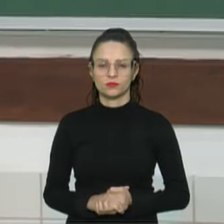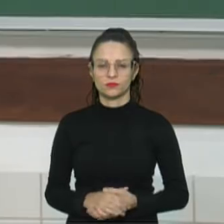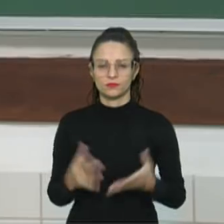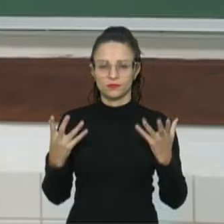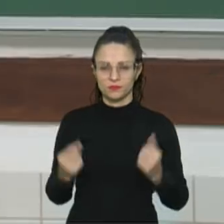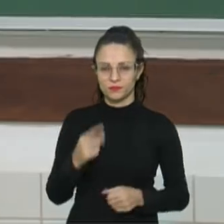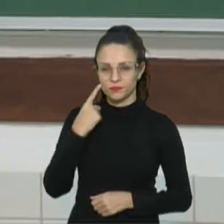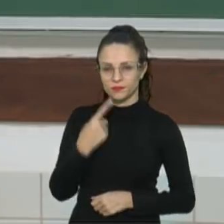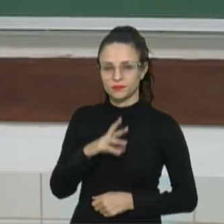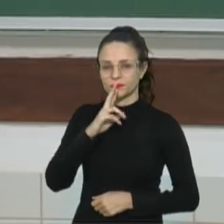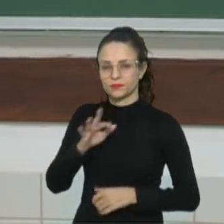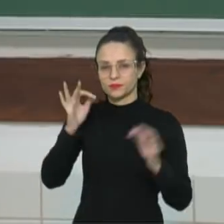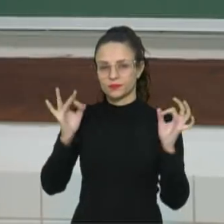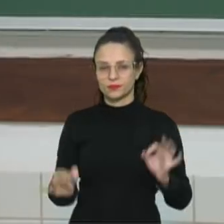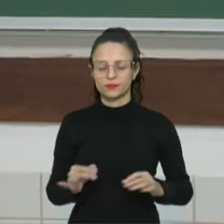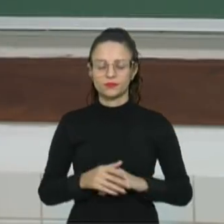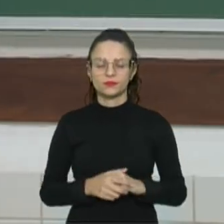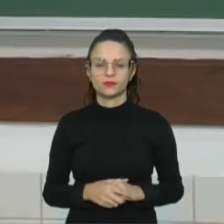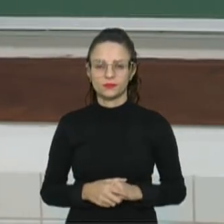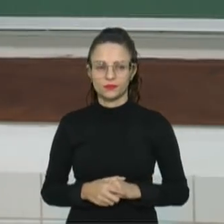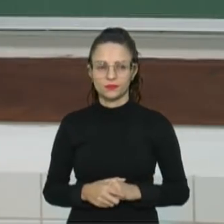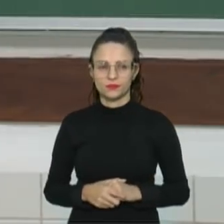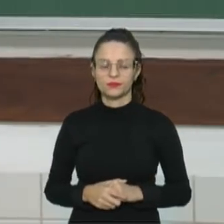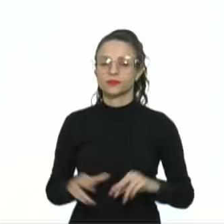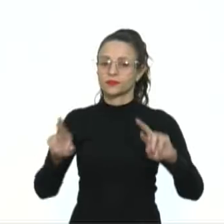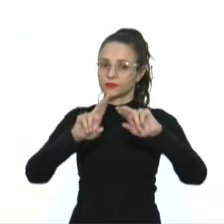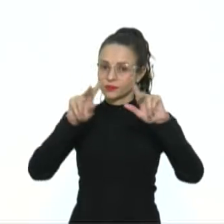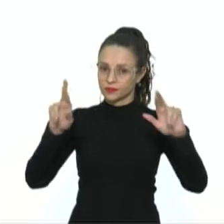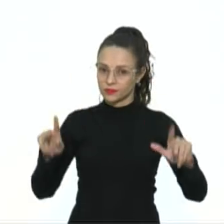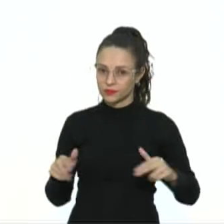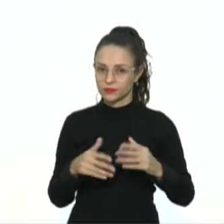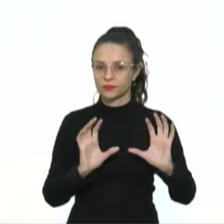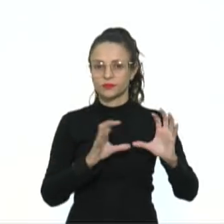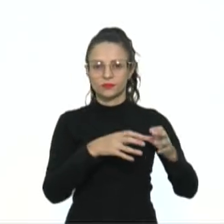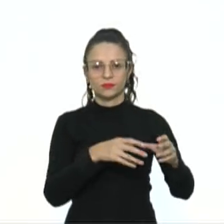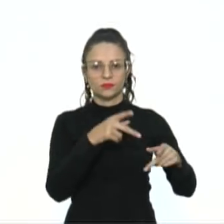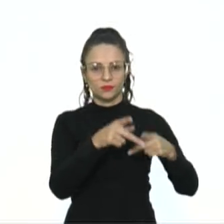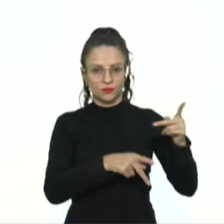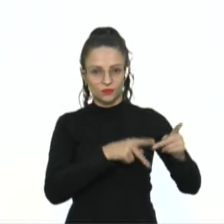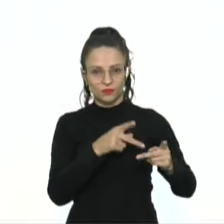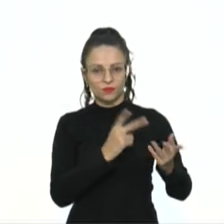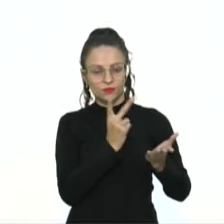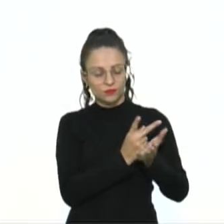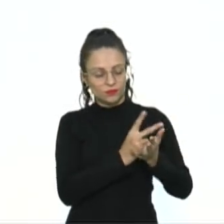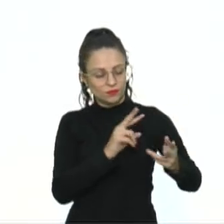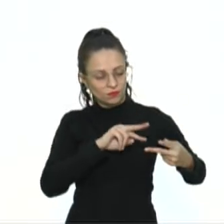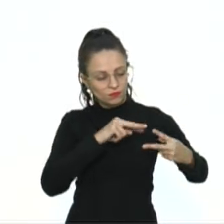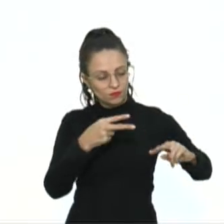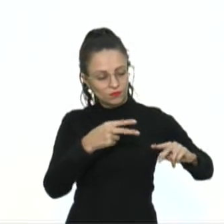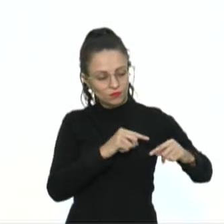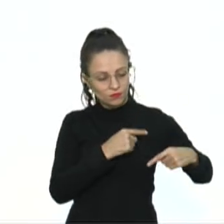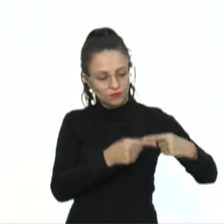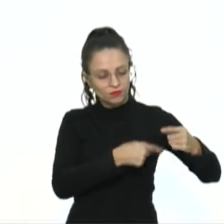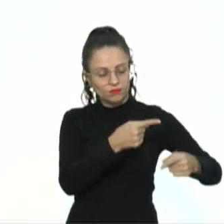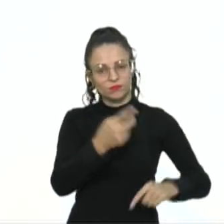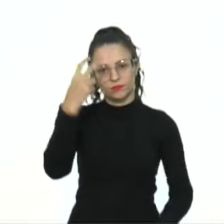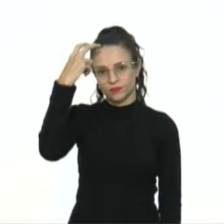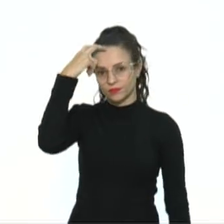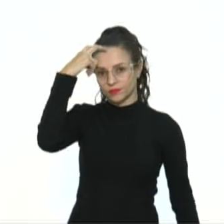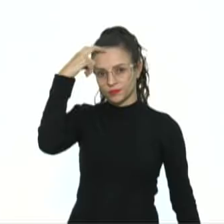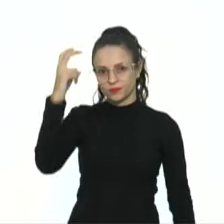Vamos à resposta correta? Então, etnia, grupo de pessoas da mesma origem biológica e cultural,